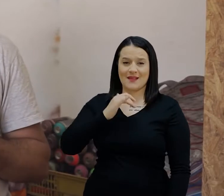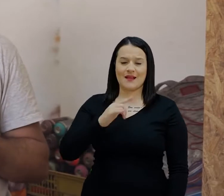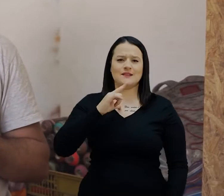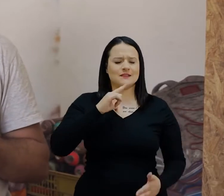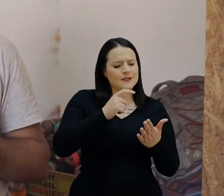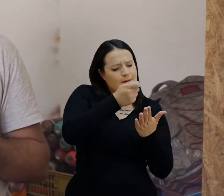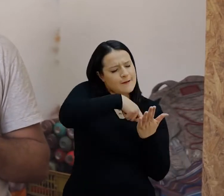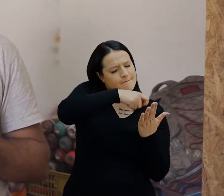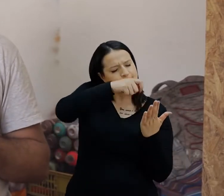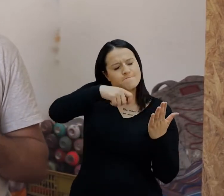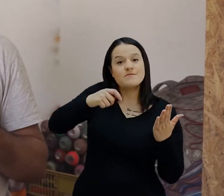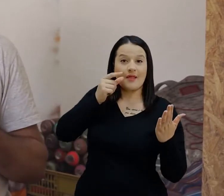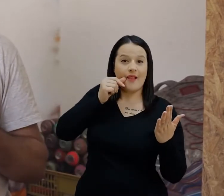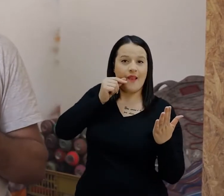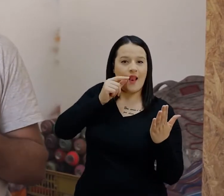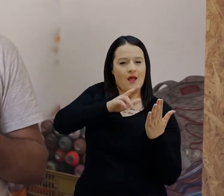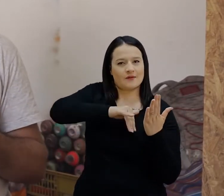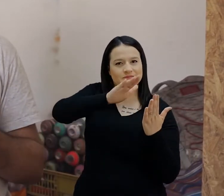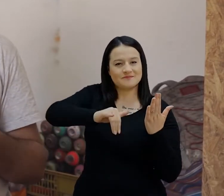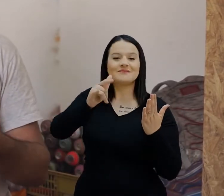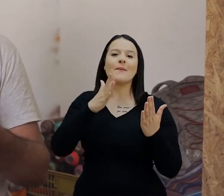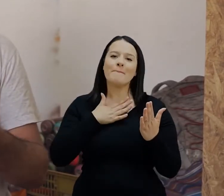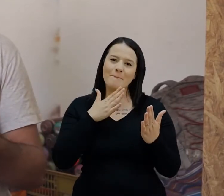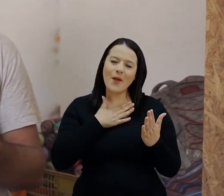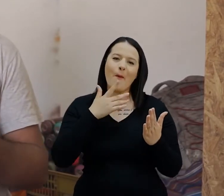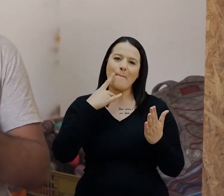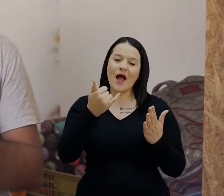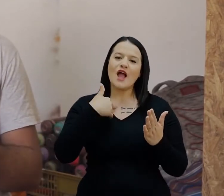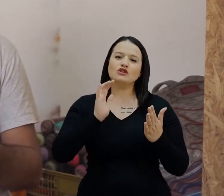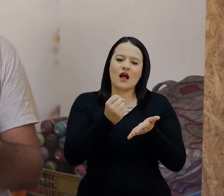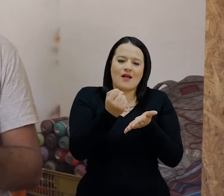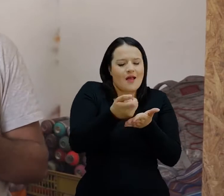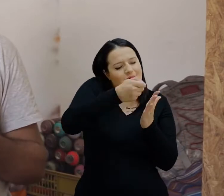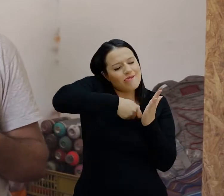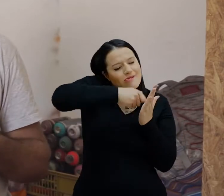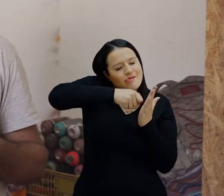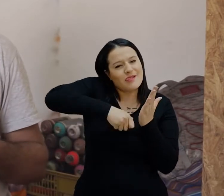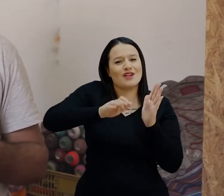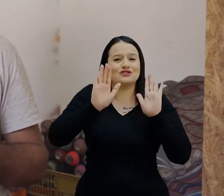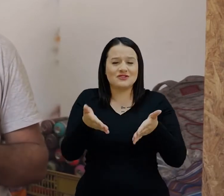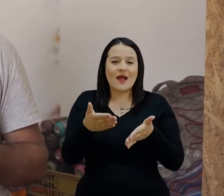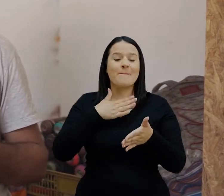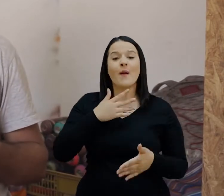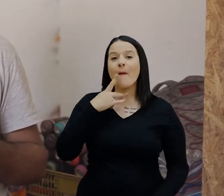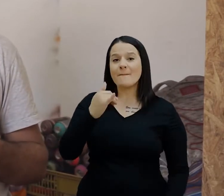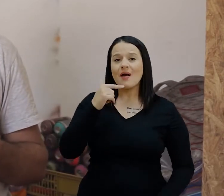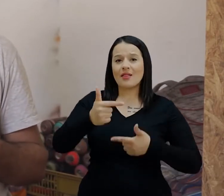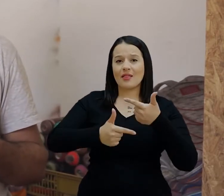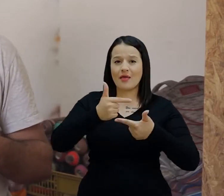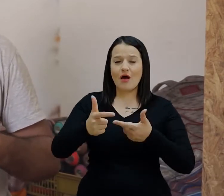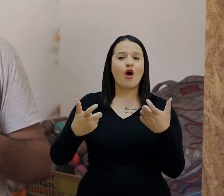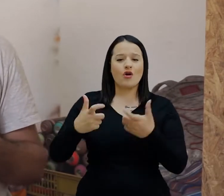assim. Inclusive, até quando eu era muito pequeno, eu pintei a carteira de trabalho do meu pai, assim. Eu tive muito acesso a papel, assim. Meu pai